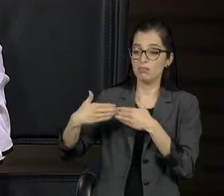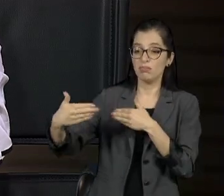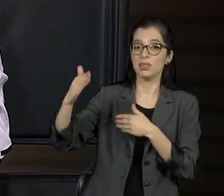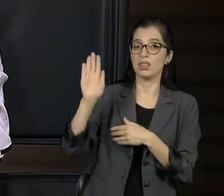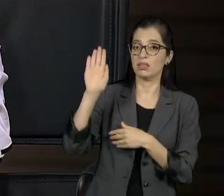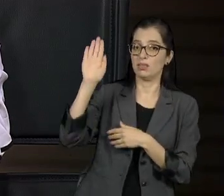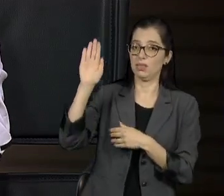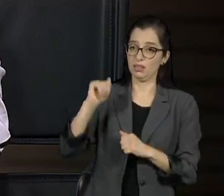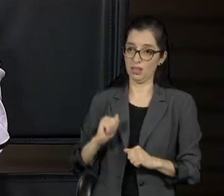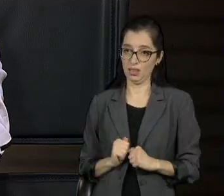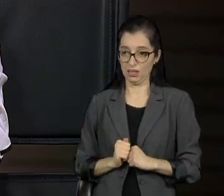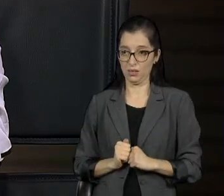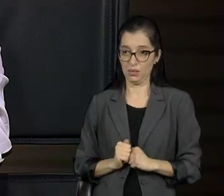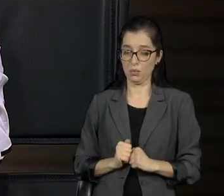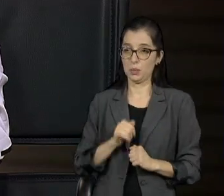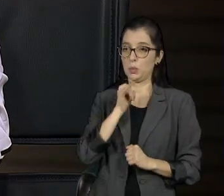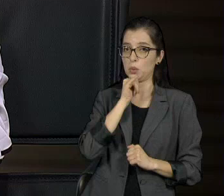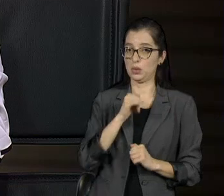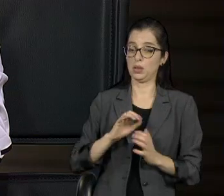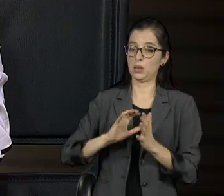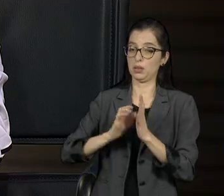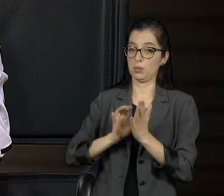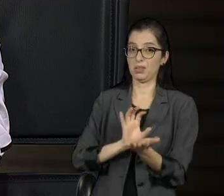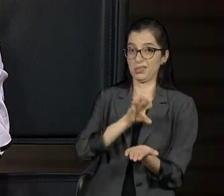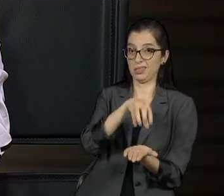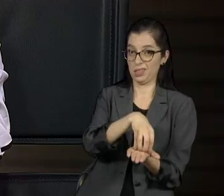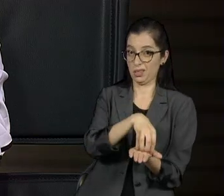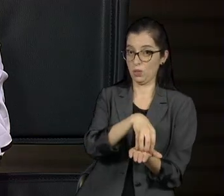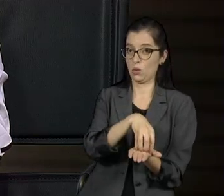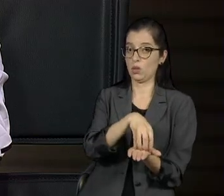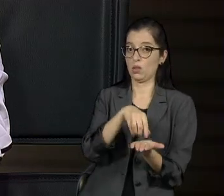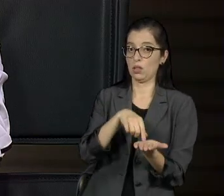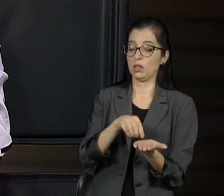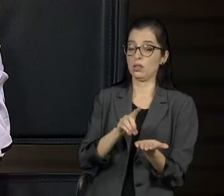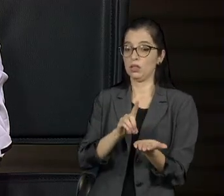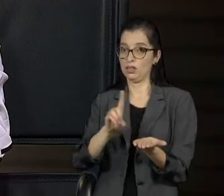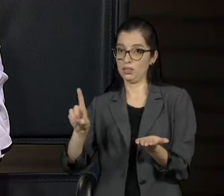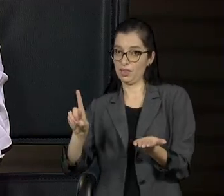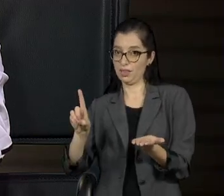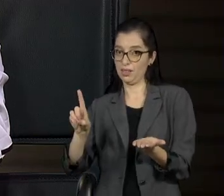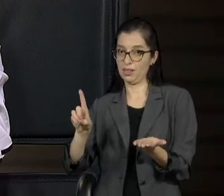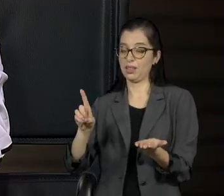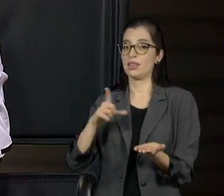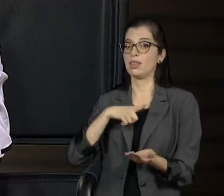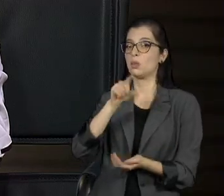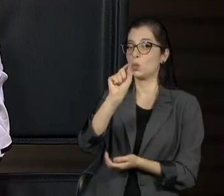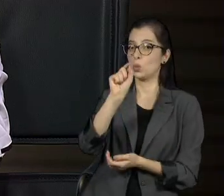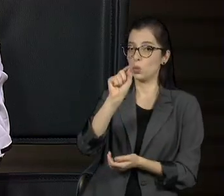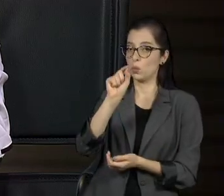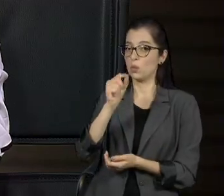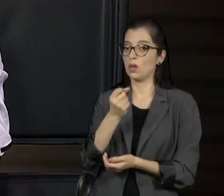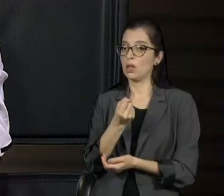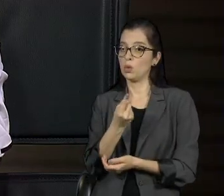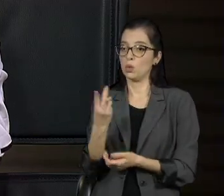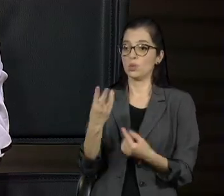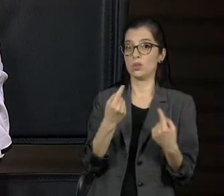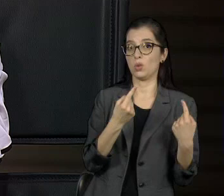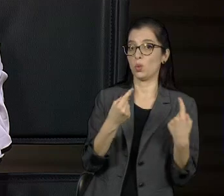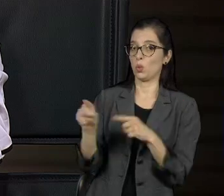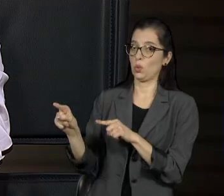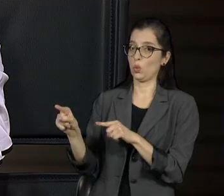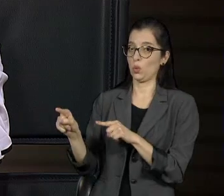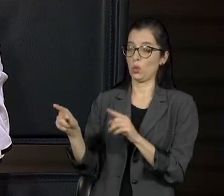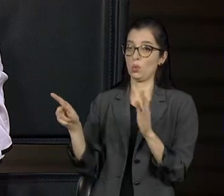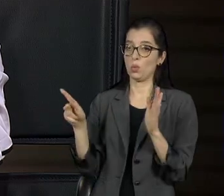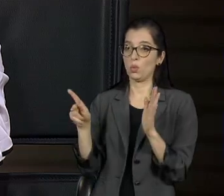vista do centro e centro mais centro-direita, aí a gente vai ver uma oposição ao Bolsonaro, marcada aí pelo Dória, né, que